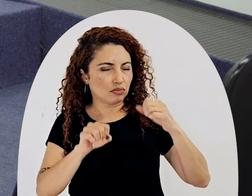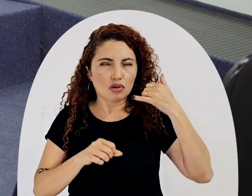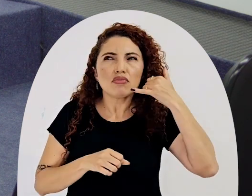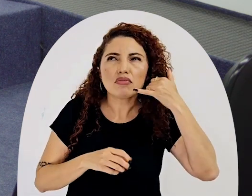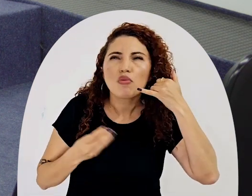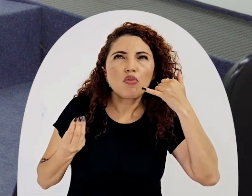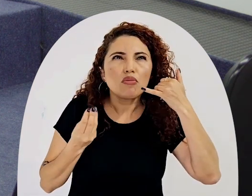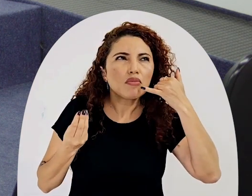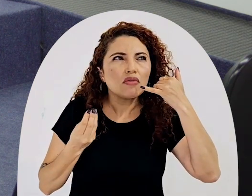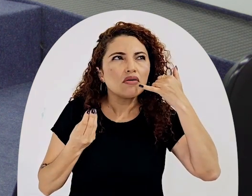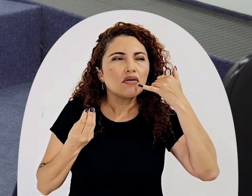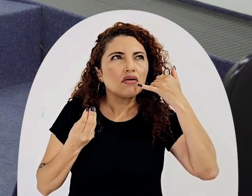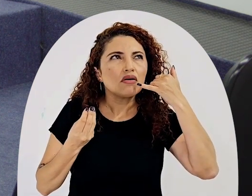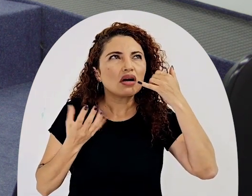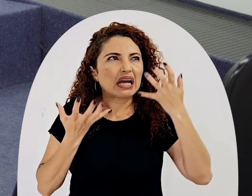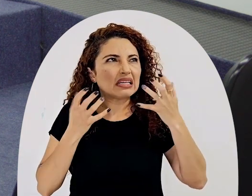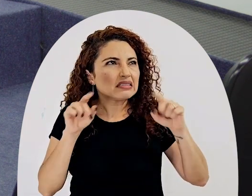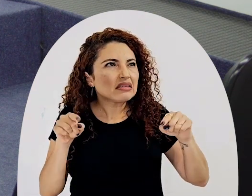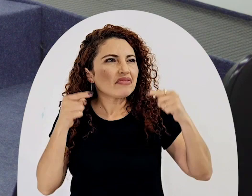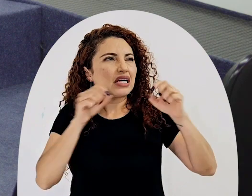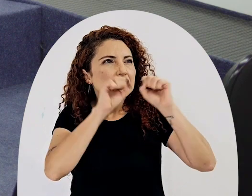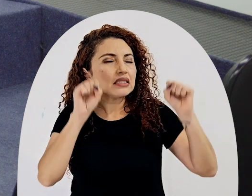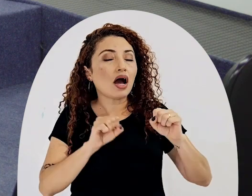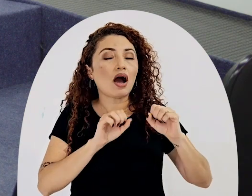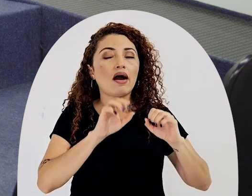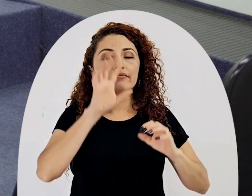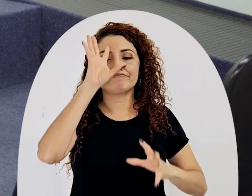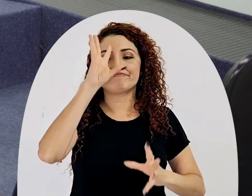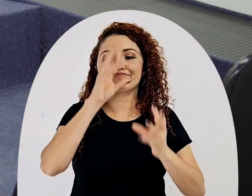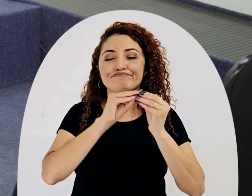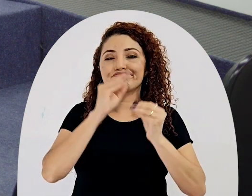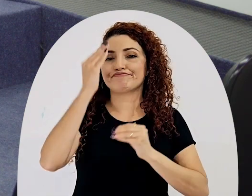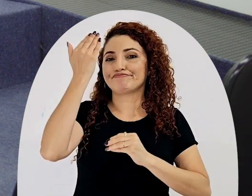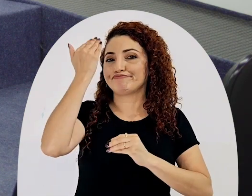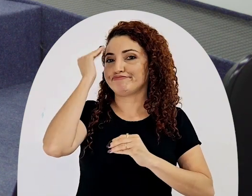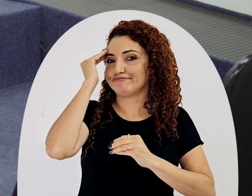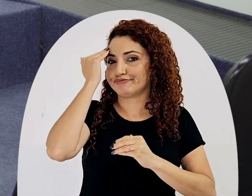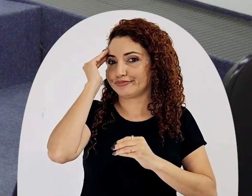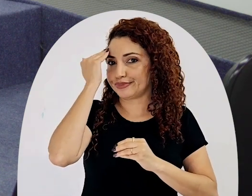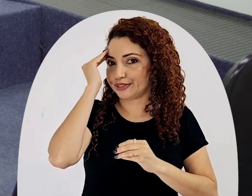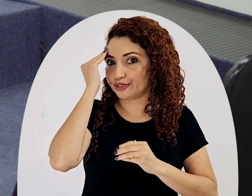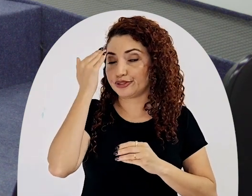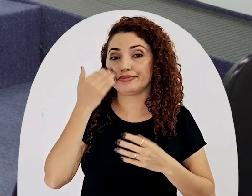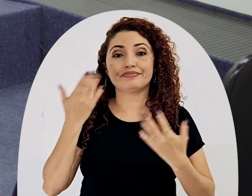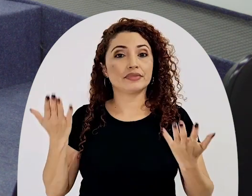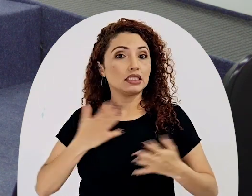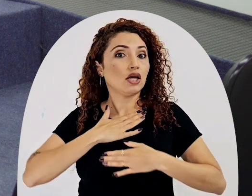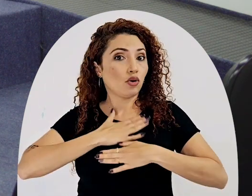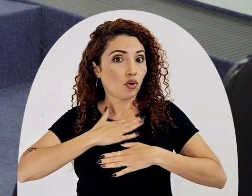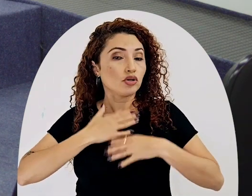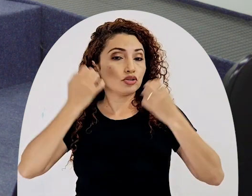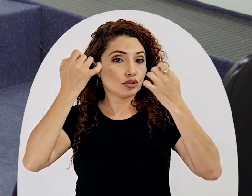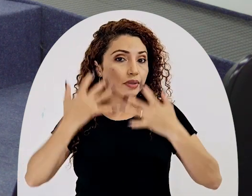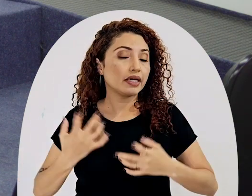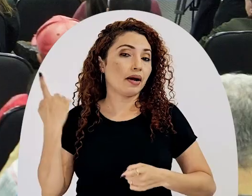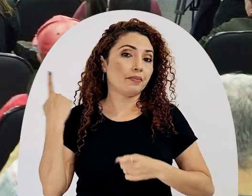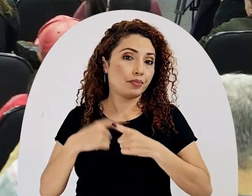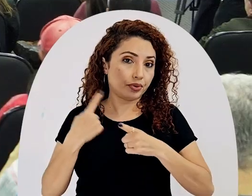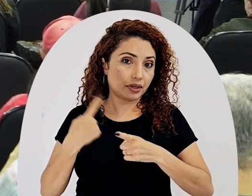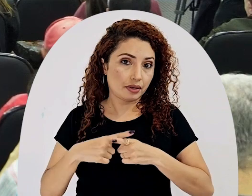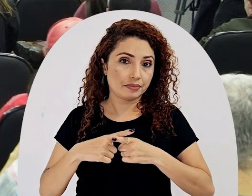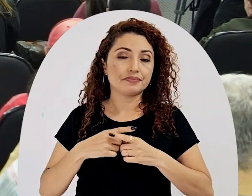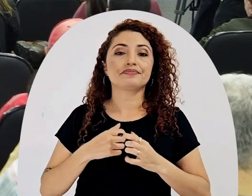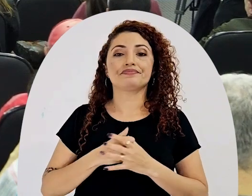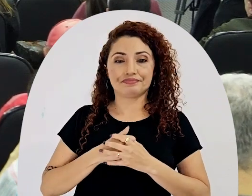sistema? Mas eu entendi o recado. E por que eu gosto de trazer essa história? Porque nem